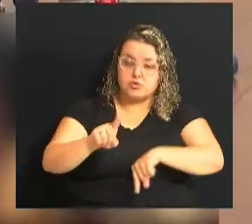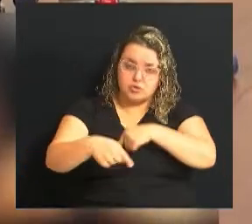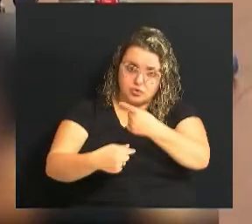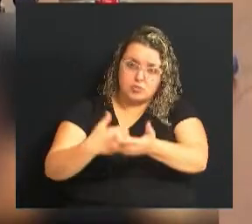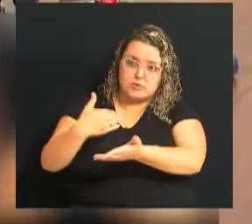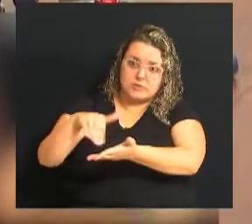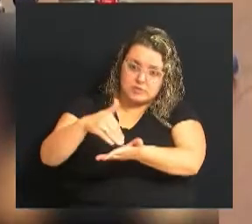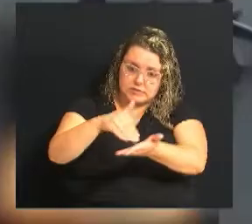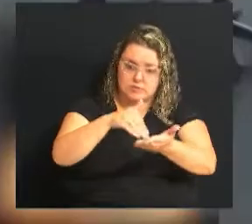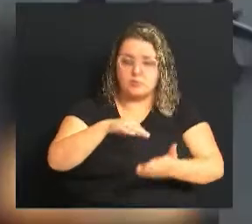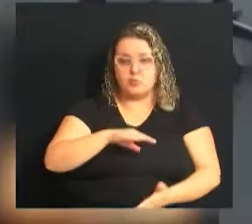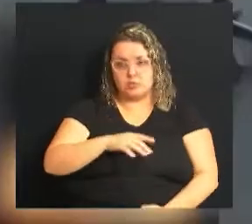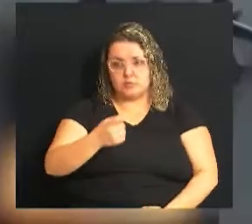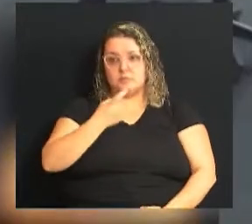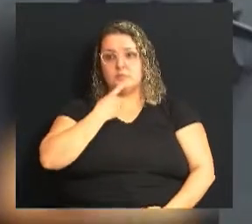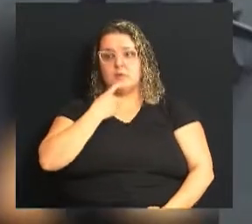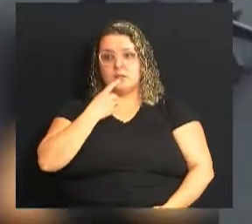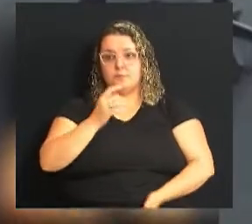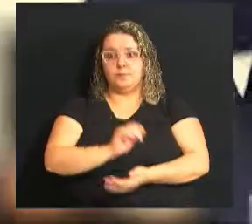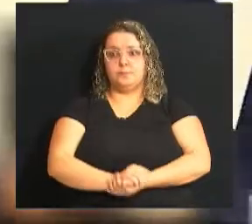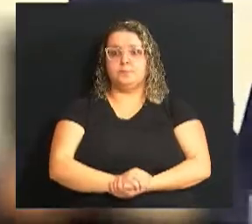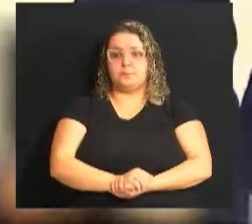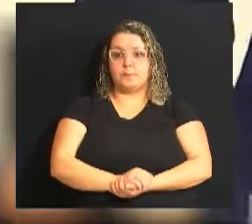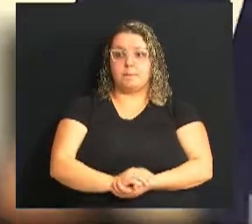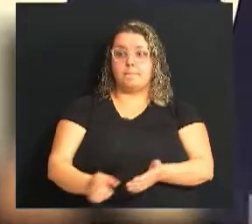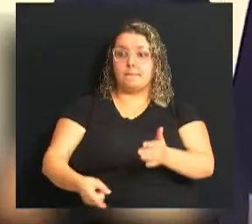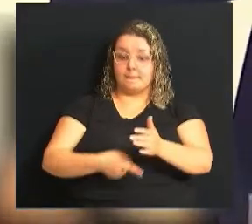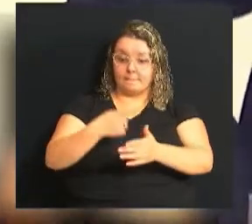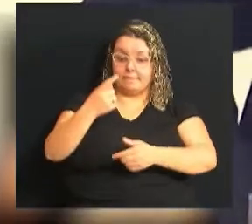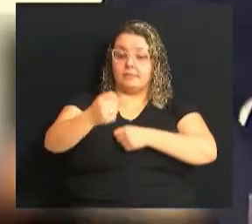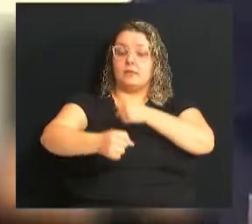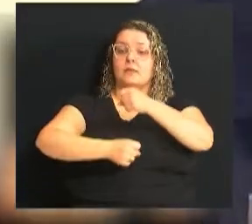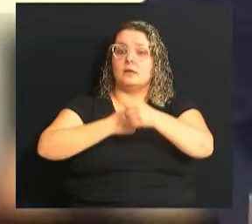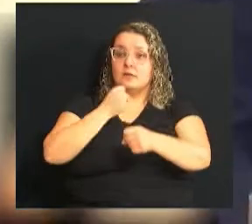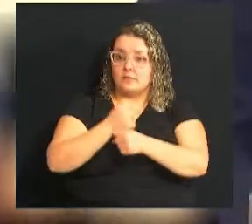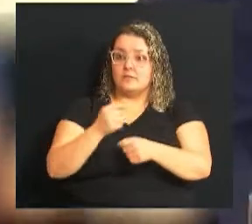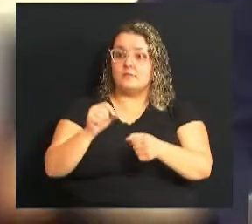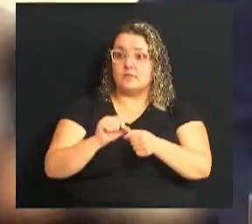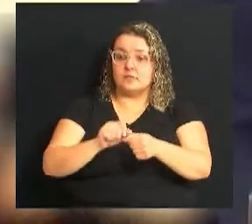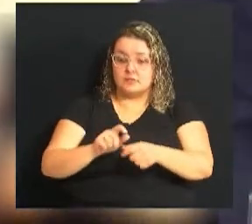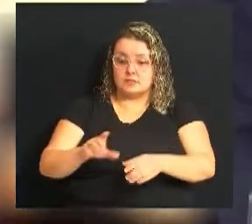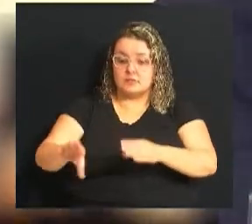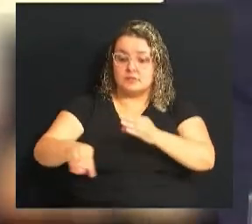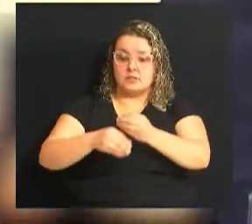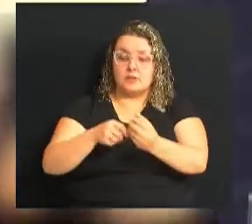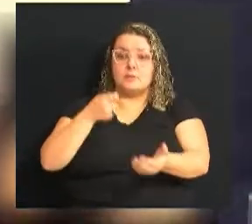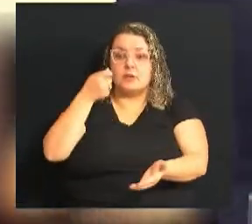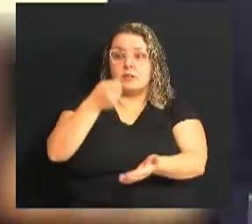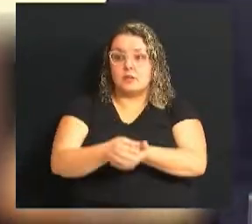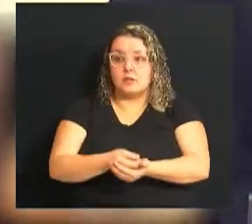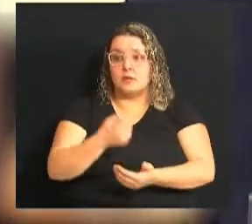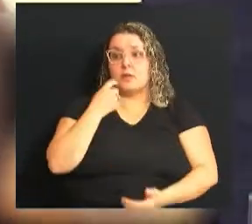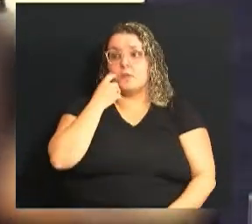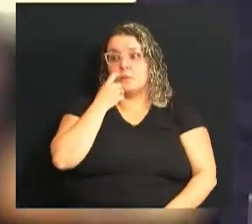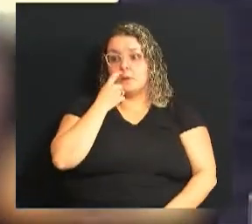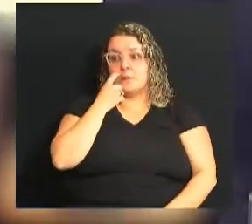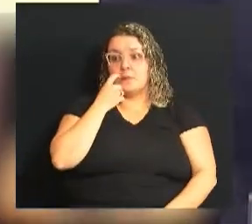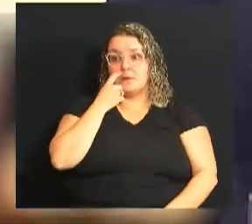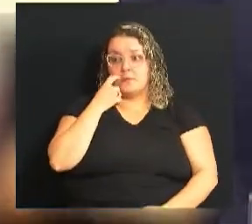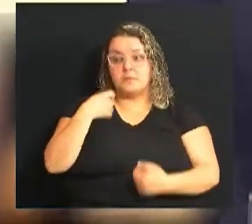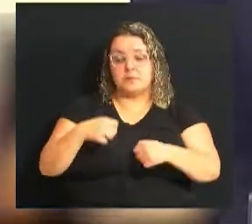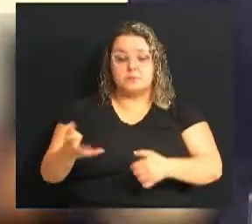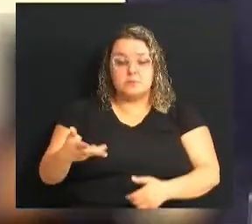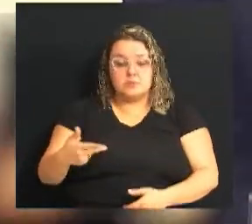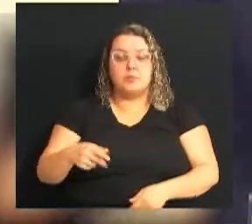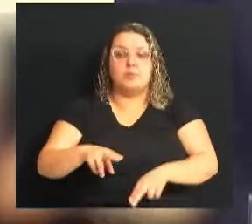secretarias municipais. Esse é o primeiro ano que nós estamos fazendo essa emenda impositiva, nós temos que correr, por isso que nós estamos fazendo essas